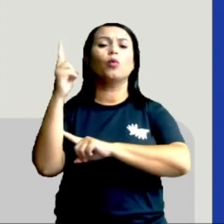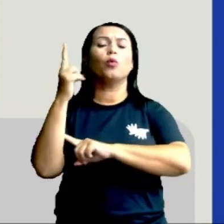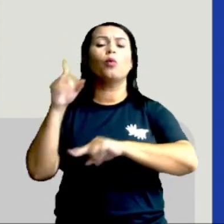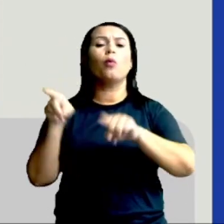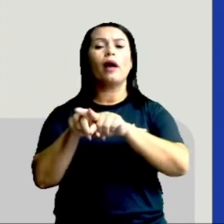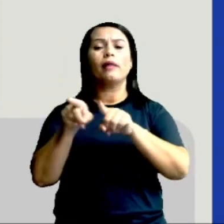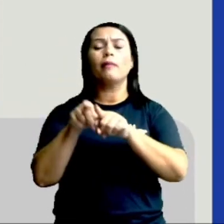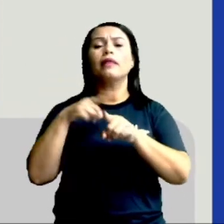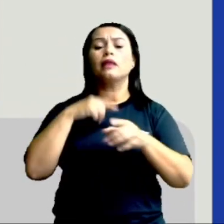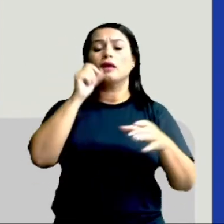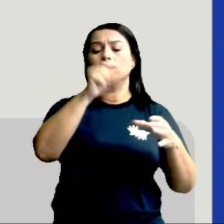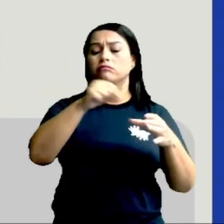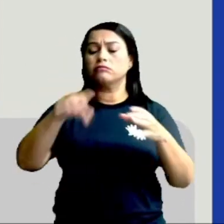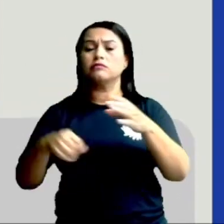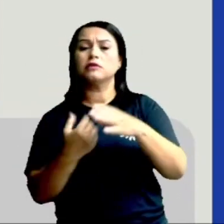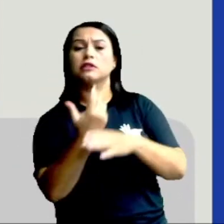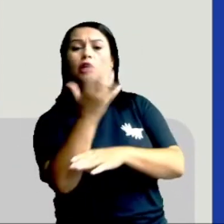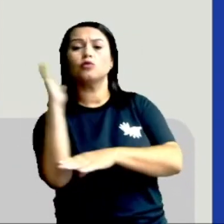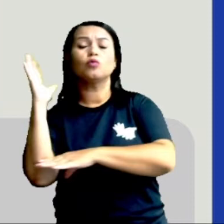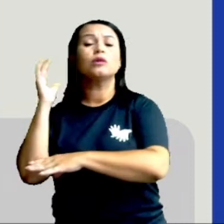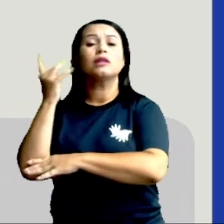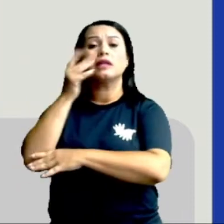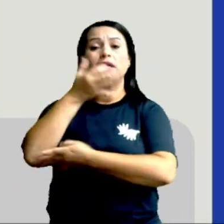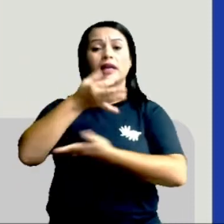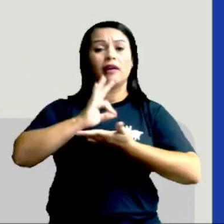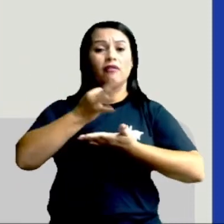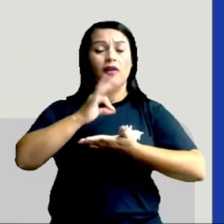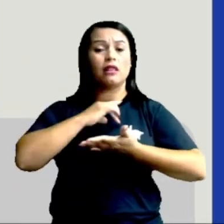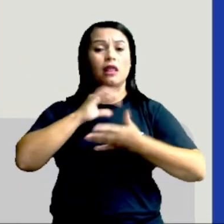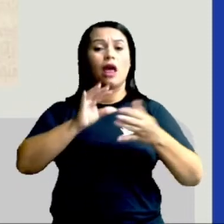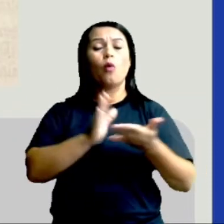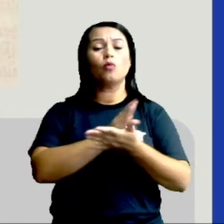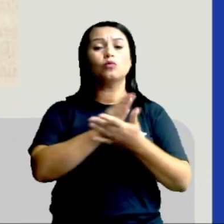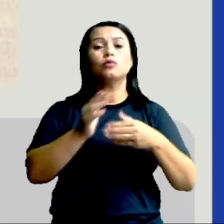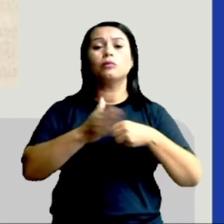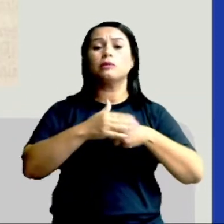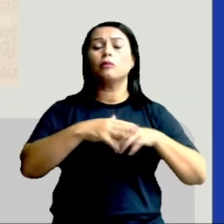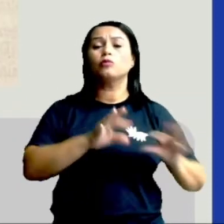para a plantação de café, principal produto exportado pelo Brasil.